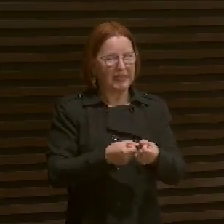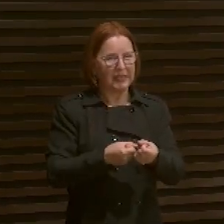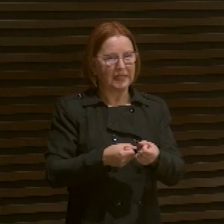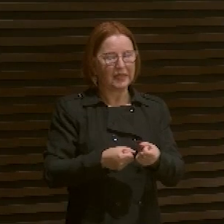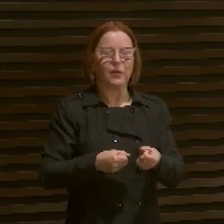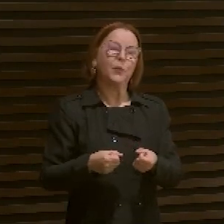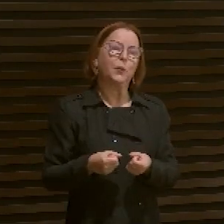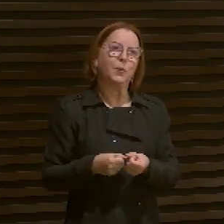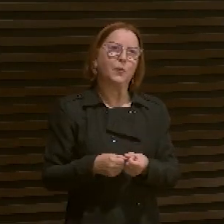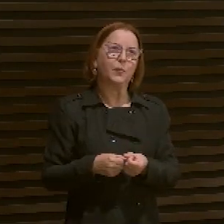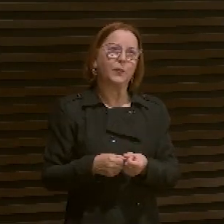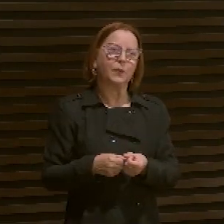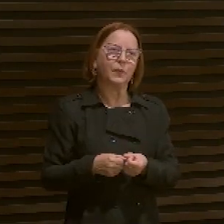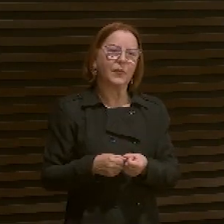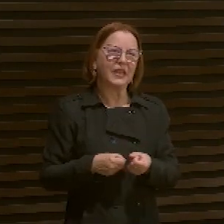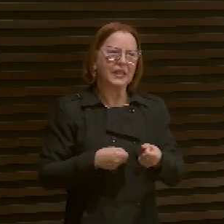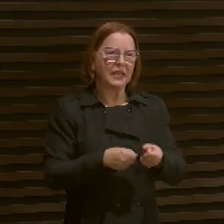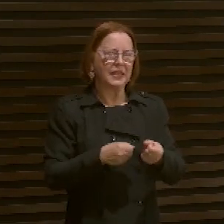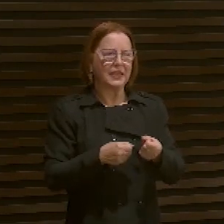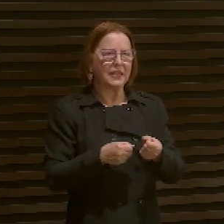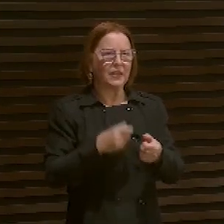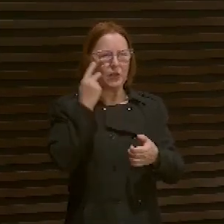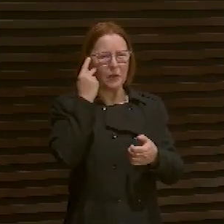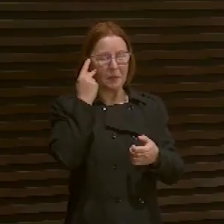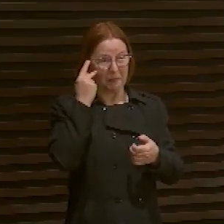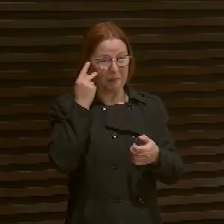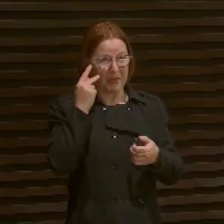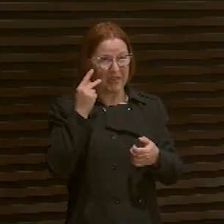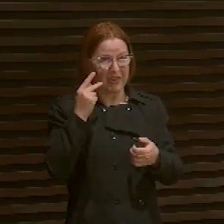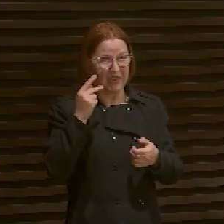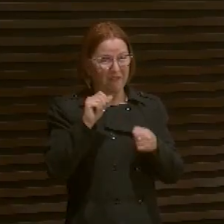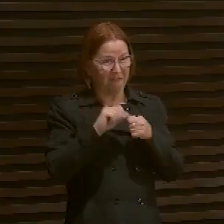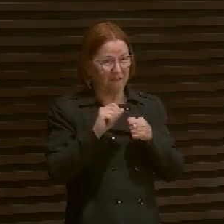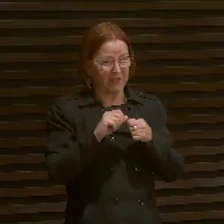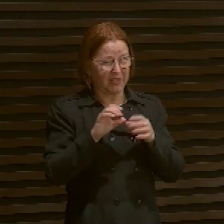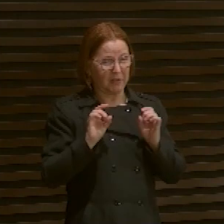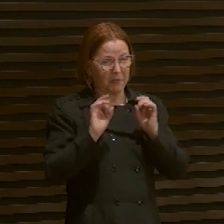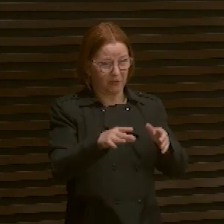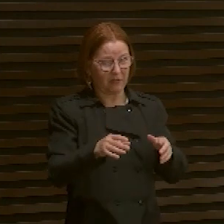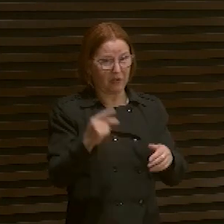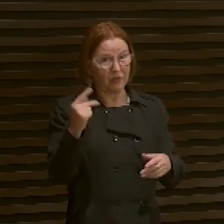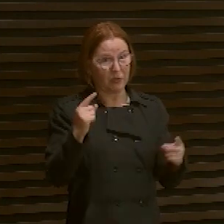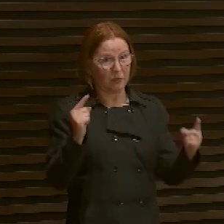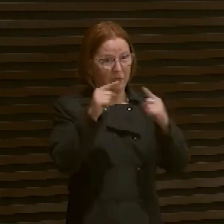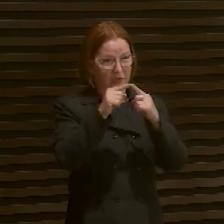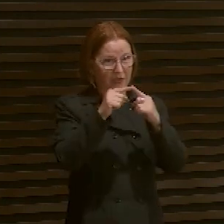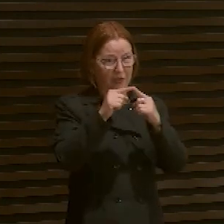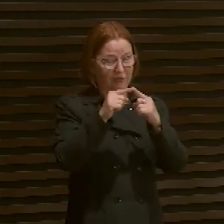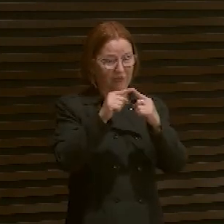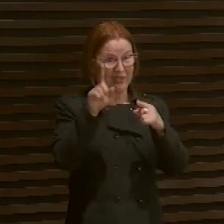Uma tentação de abandonar o seu objetivo e ser feito rei aqui na terra.